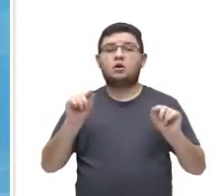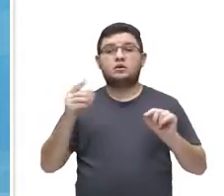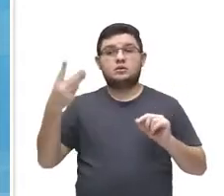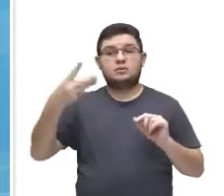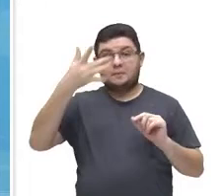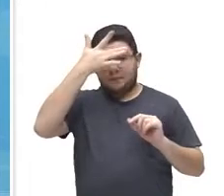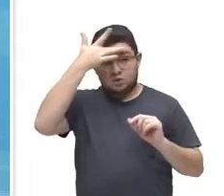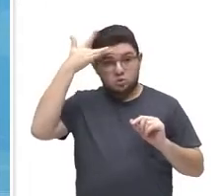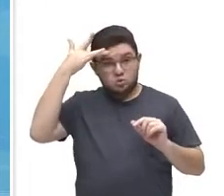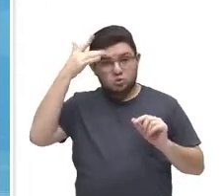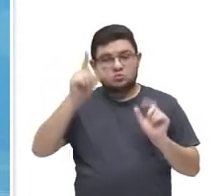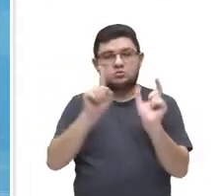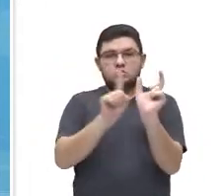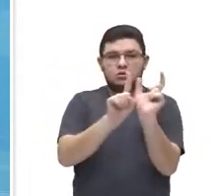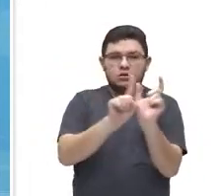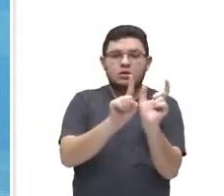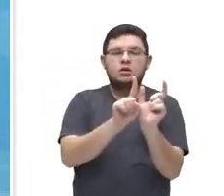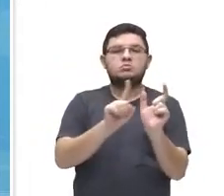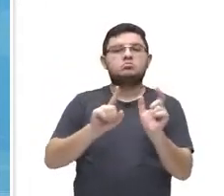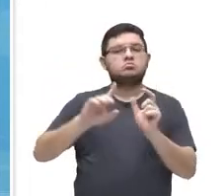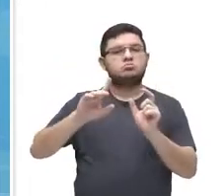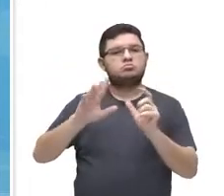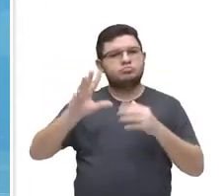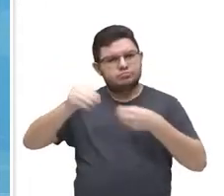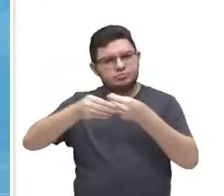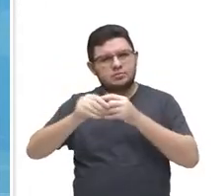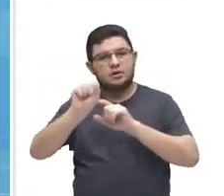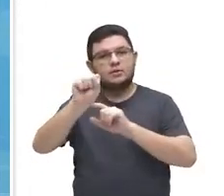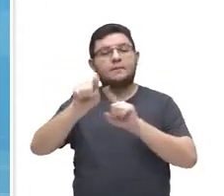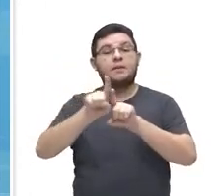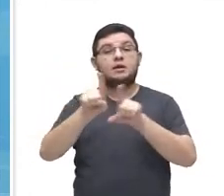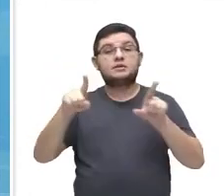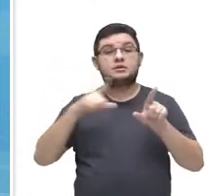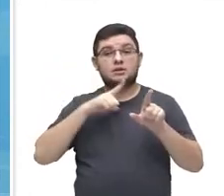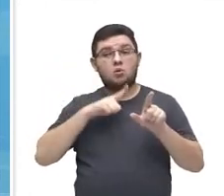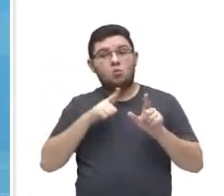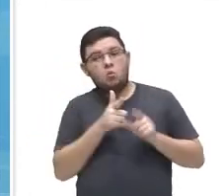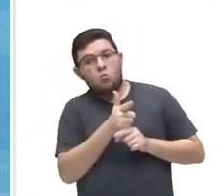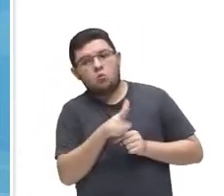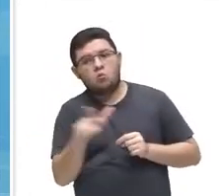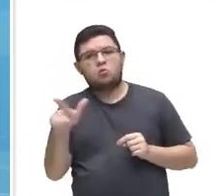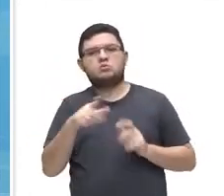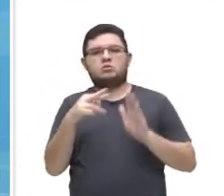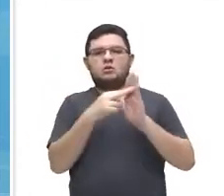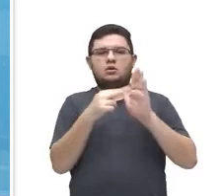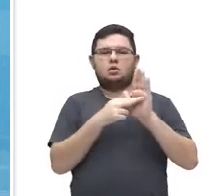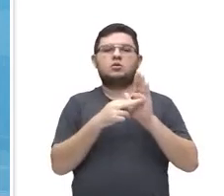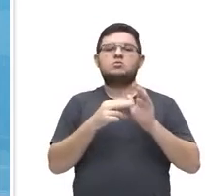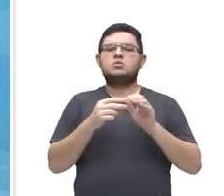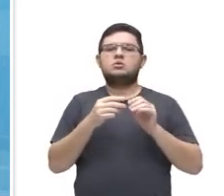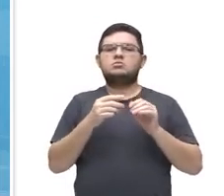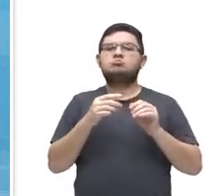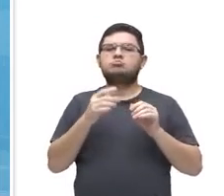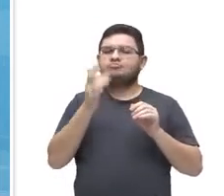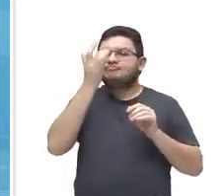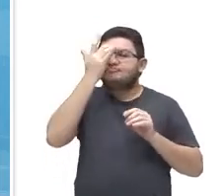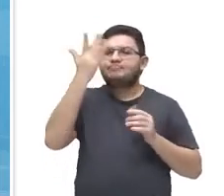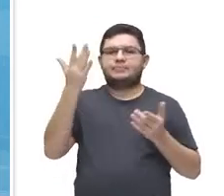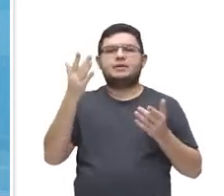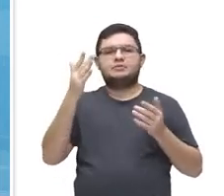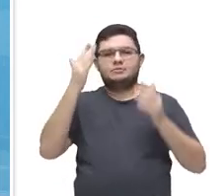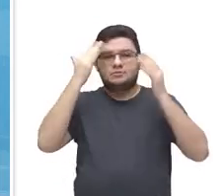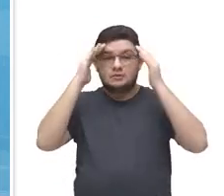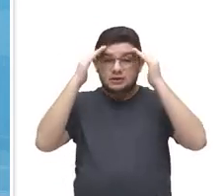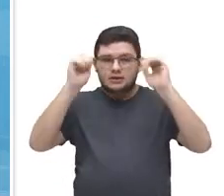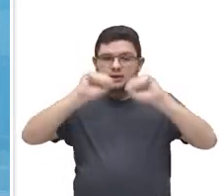geral, algumas sub-regras, que não é difícil de compreender e que nós vamos ver agora. Olha só a primeira delas. Verbos terminados